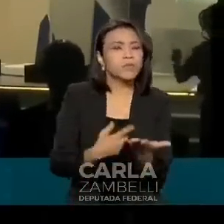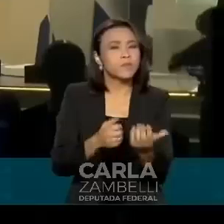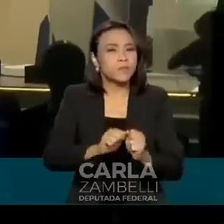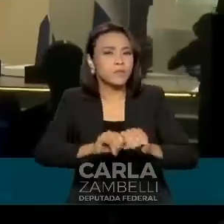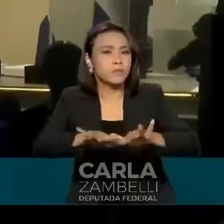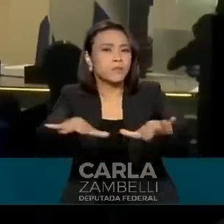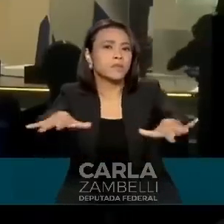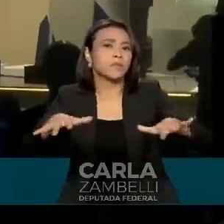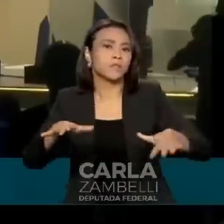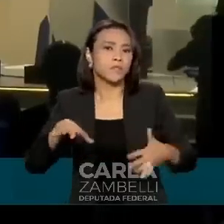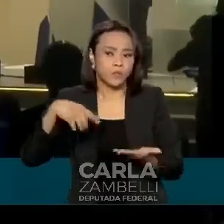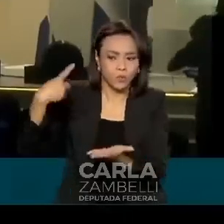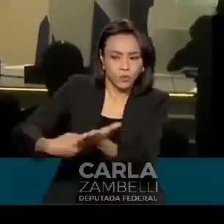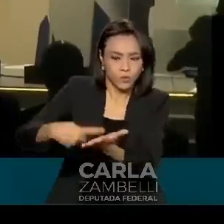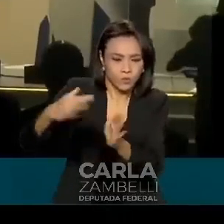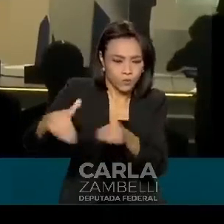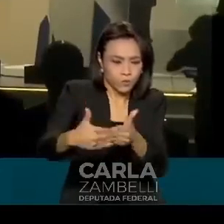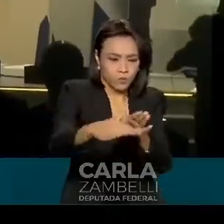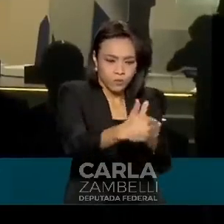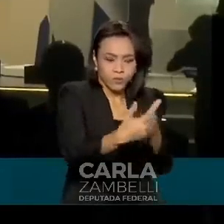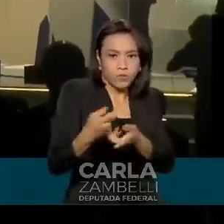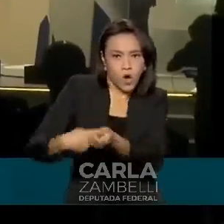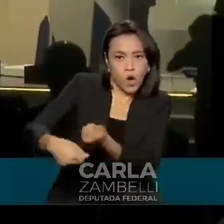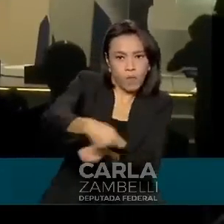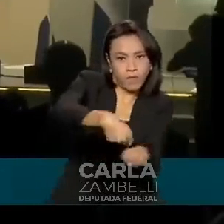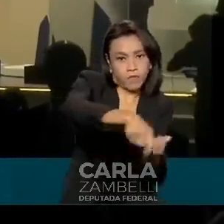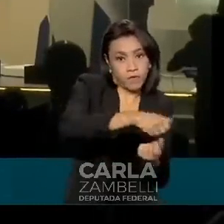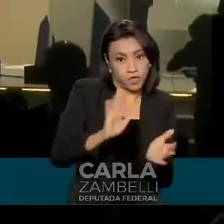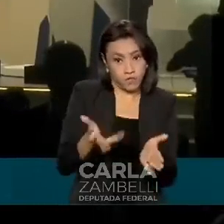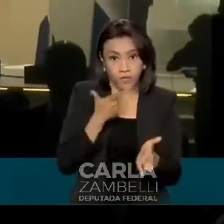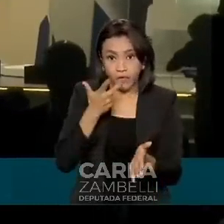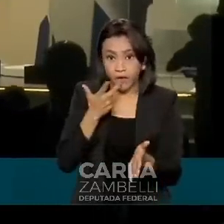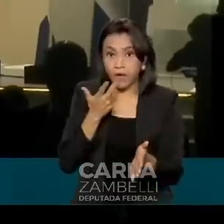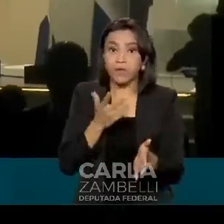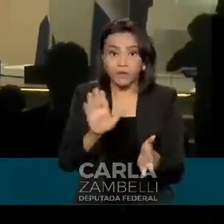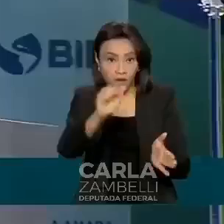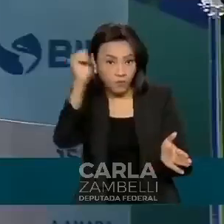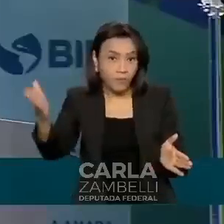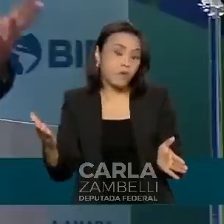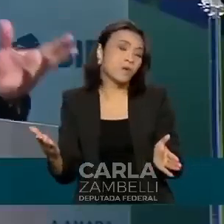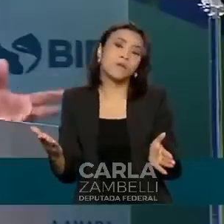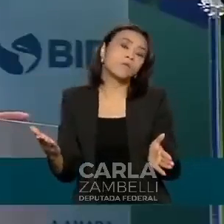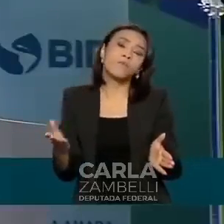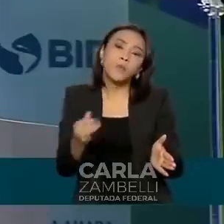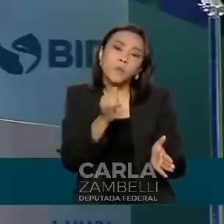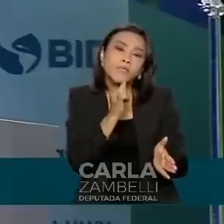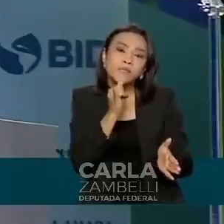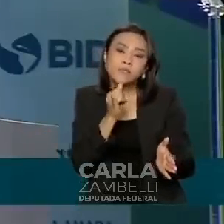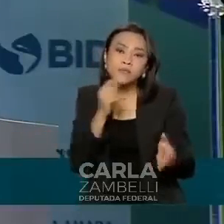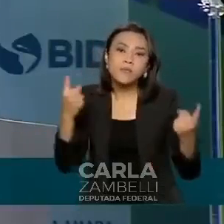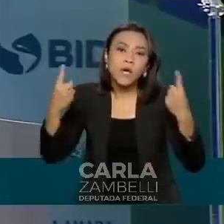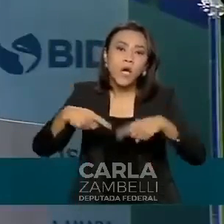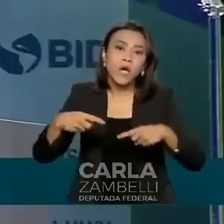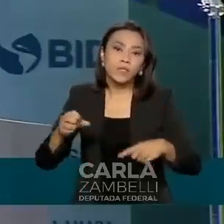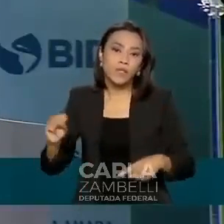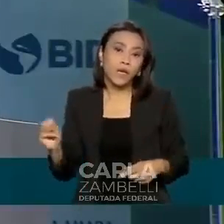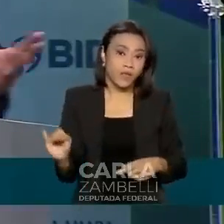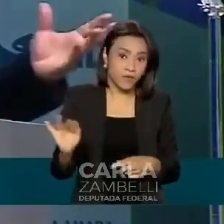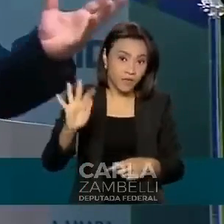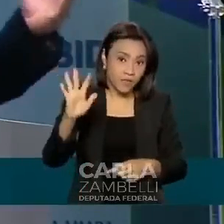expandir os investimentos os acordos comerciais entre o Brasil é hoje por Sentado lá fora na vida é de fora como um exemplo de combate à inflação